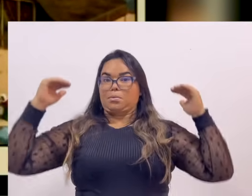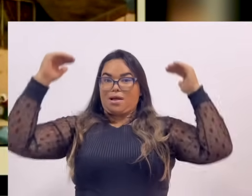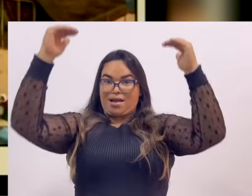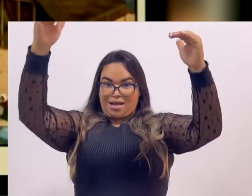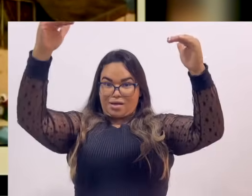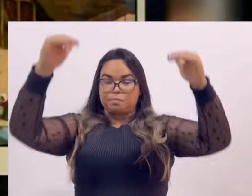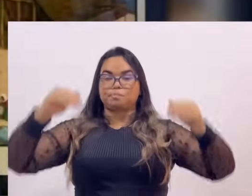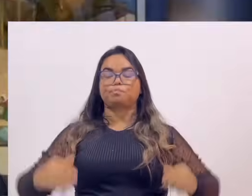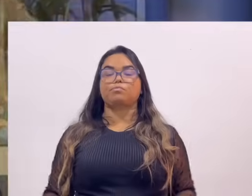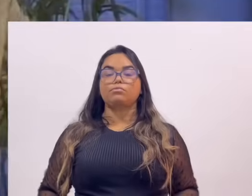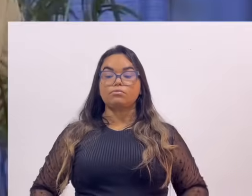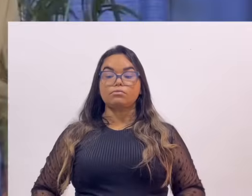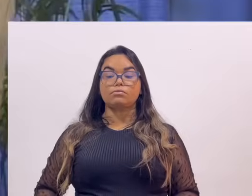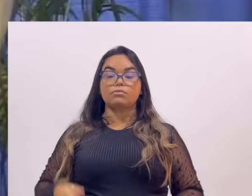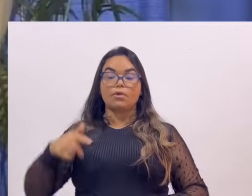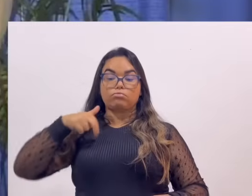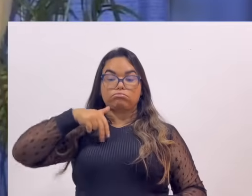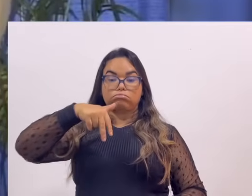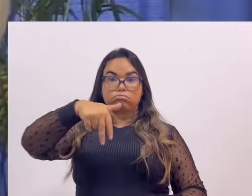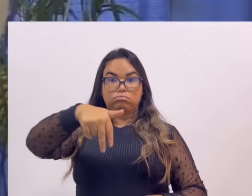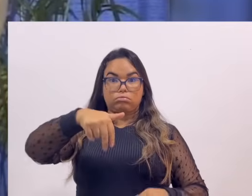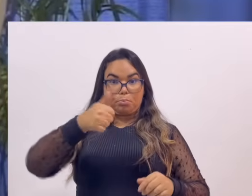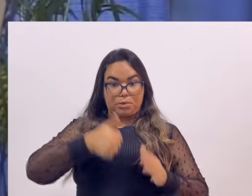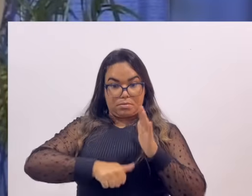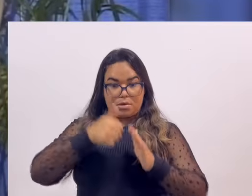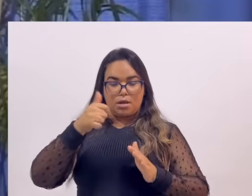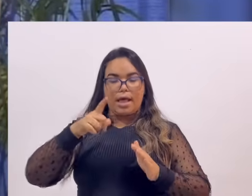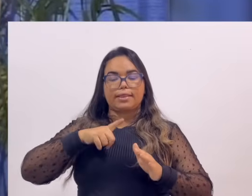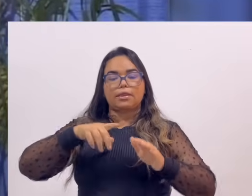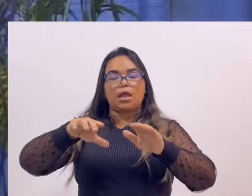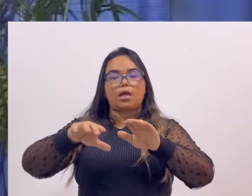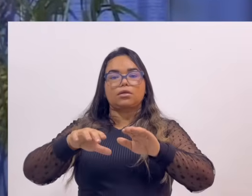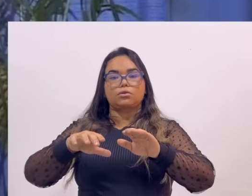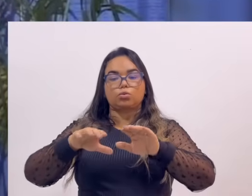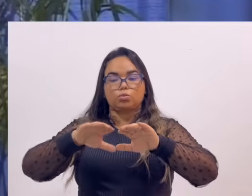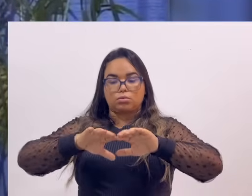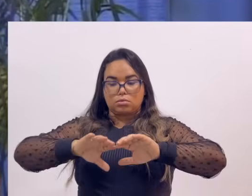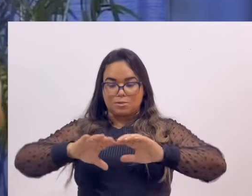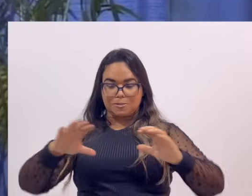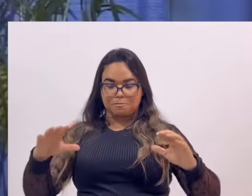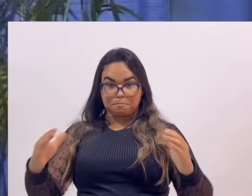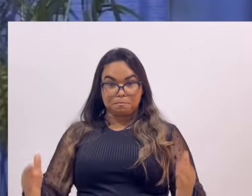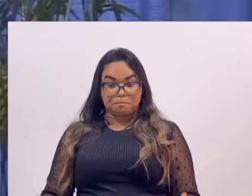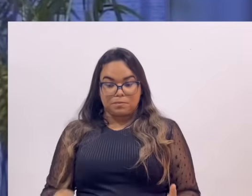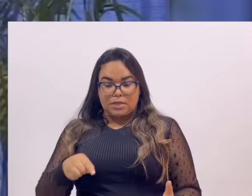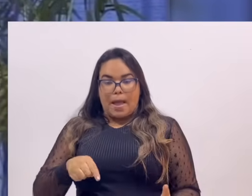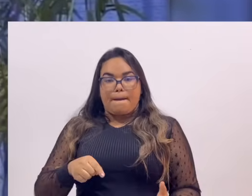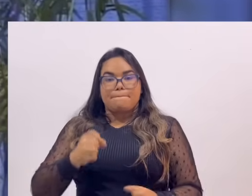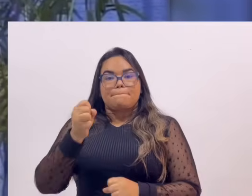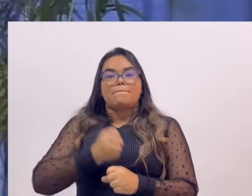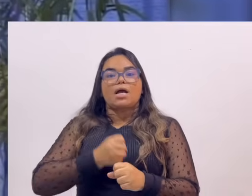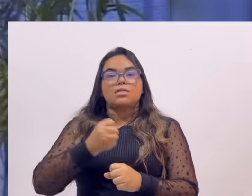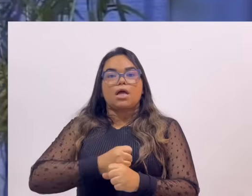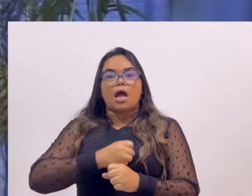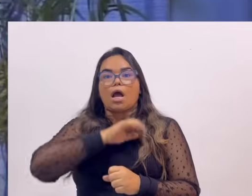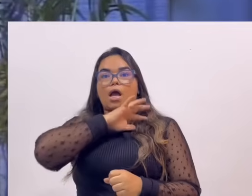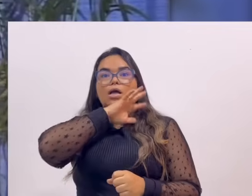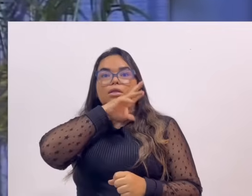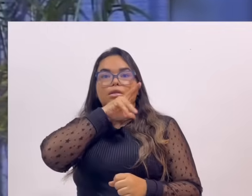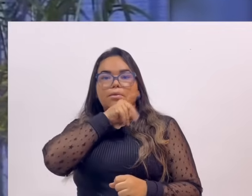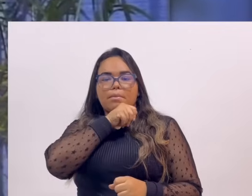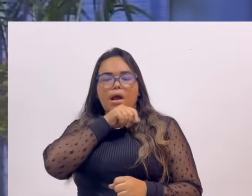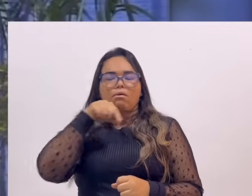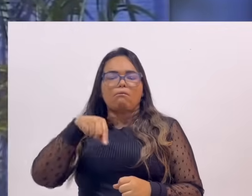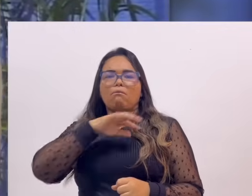sacrifício. E o que acontecia ali? Um sacrifício. E a quem se representava nesse sacrifício?